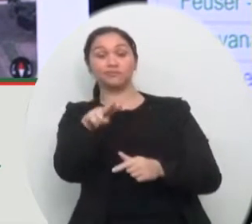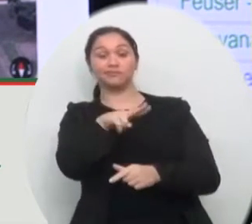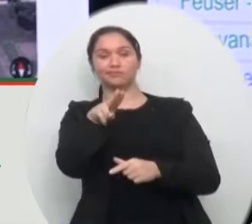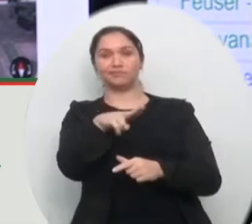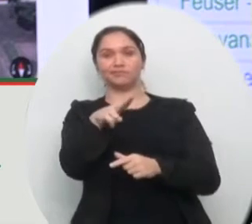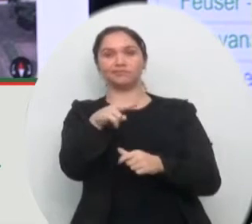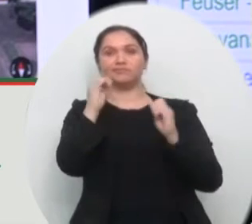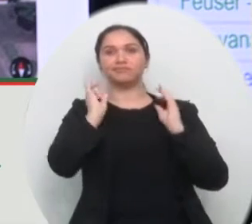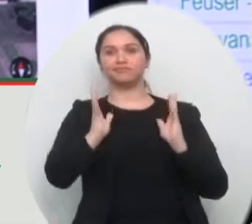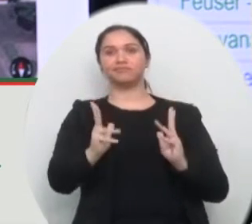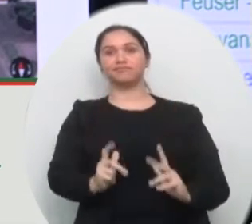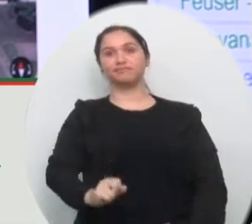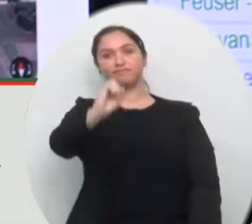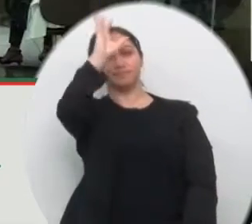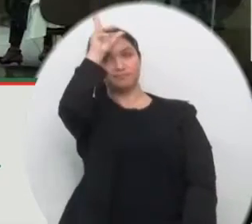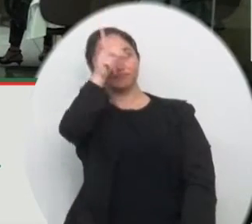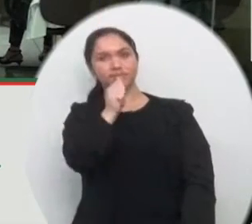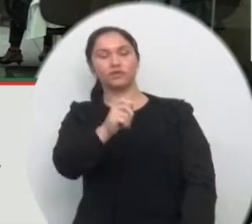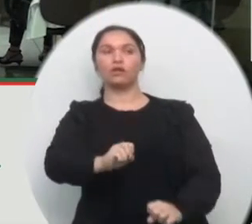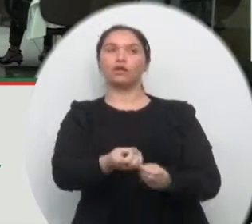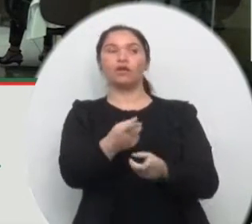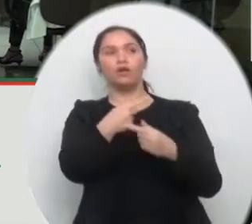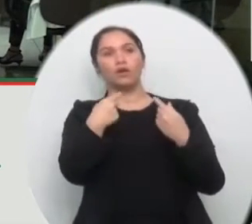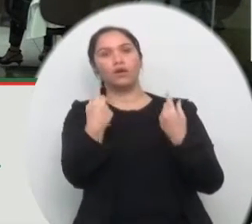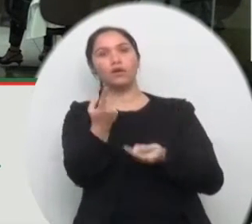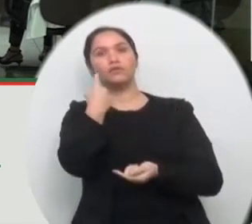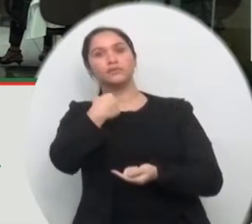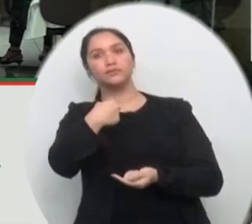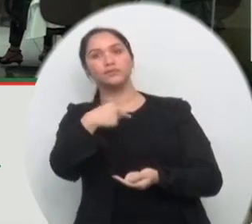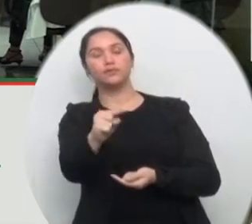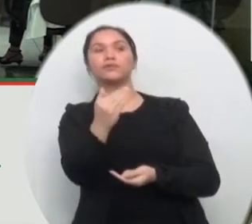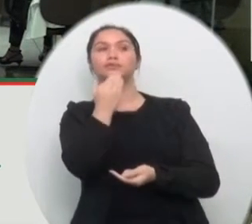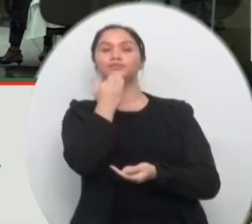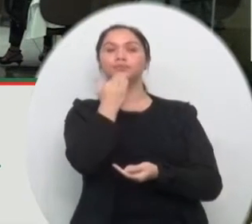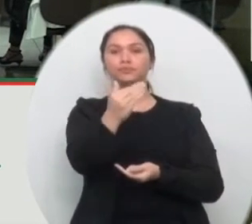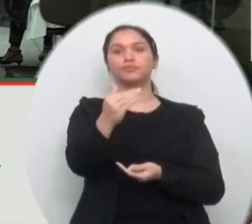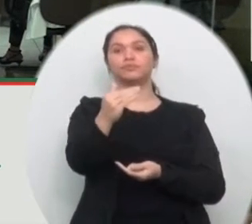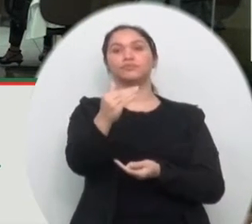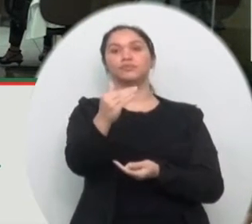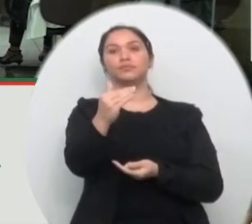Então, a gente foi na Fátima, foi feito várias